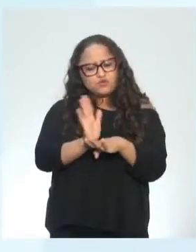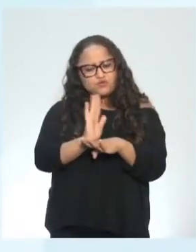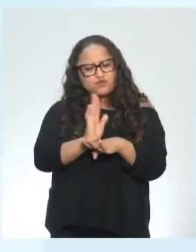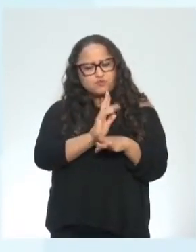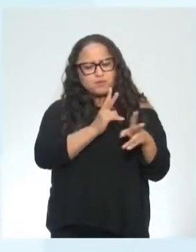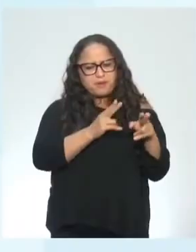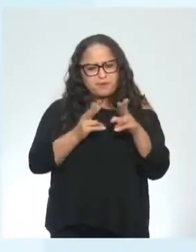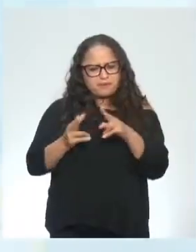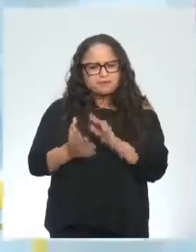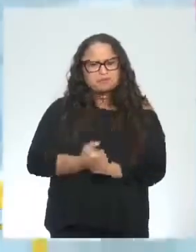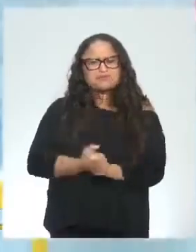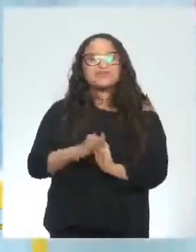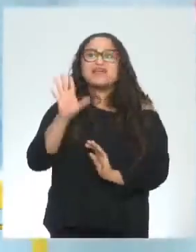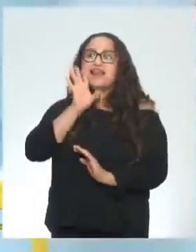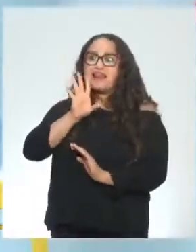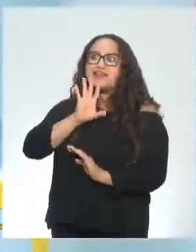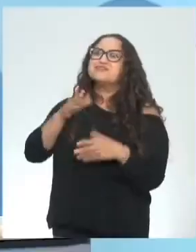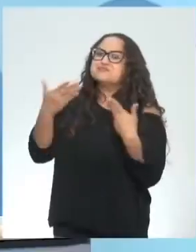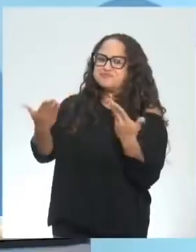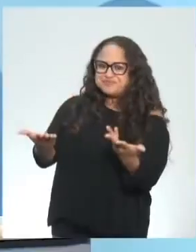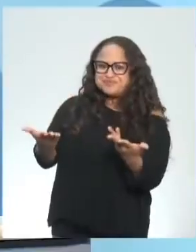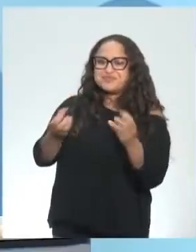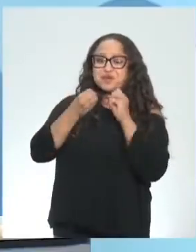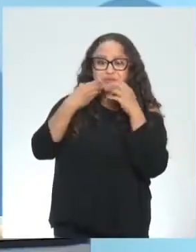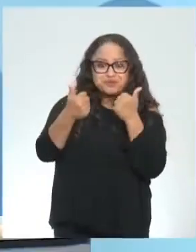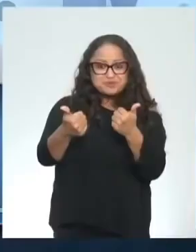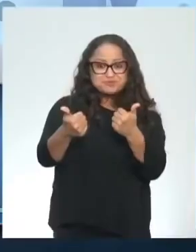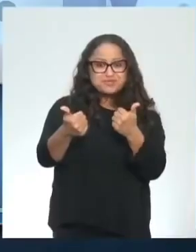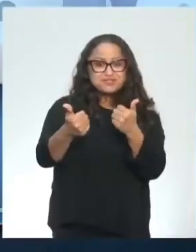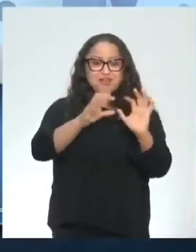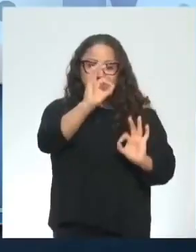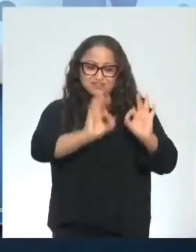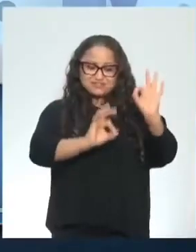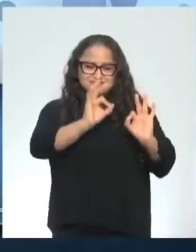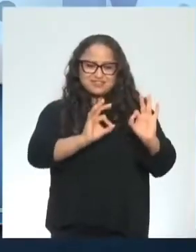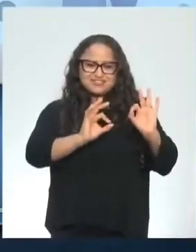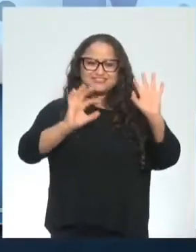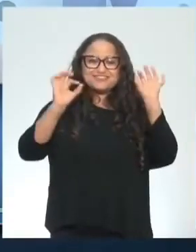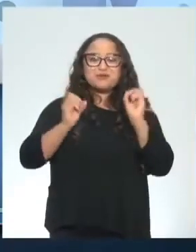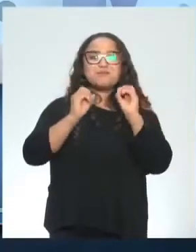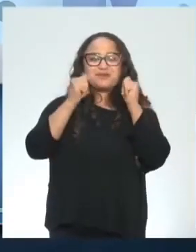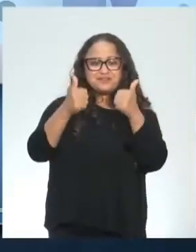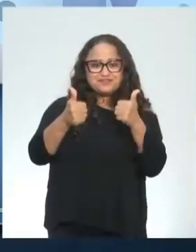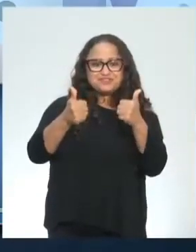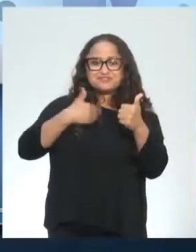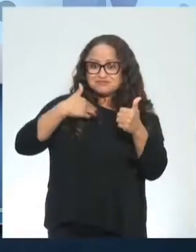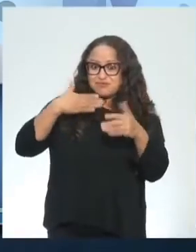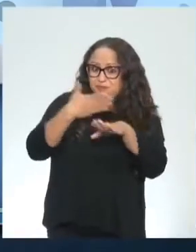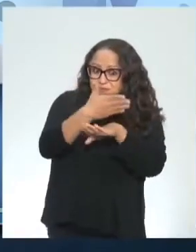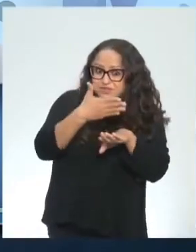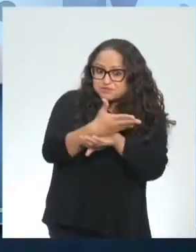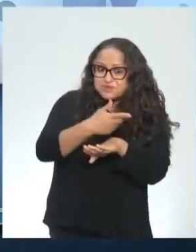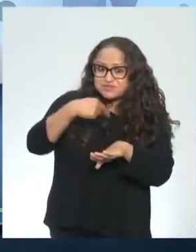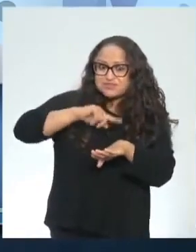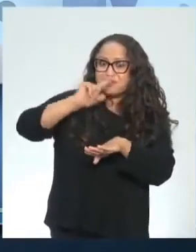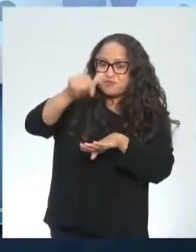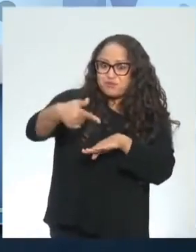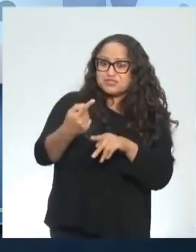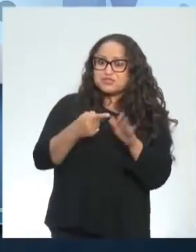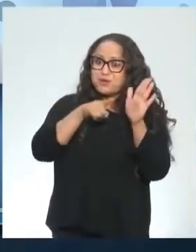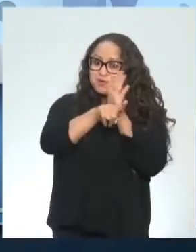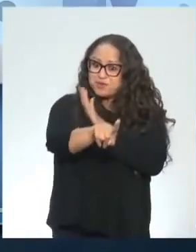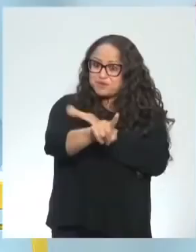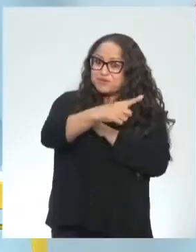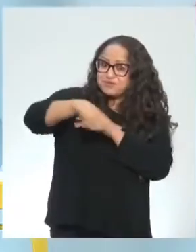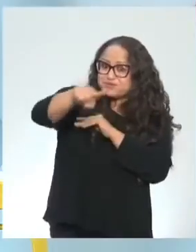em um filme legal foi mandaram bem né Muito bem a nova ordem aí Joia vão participando e a pouco a gente manda mais uma